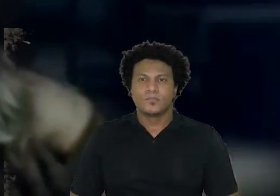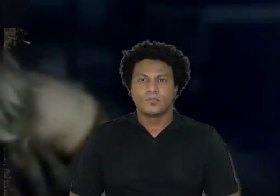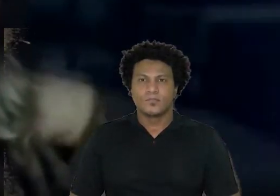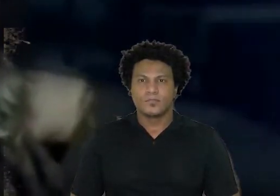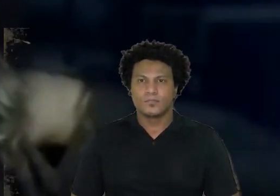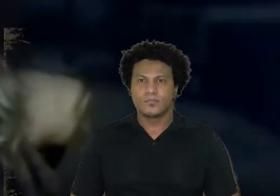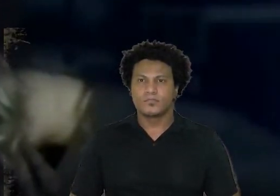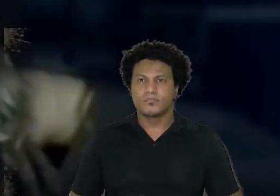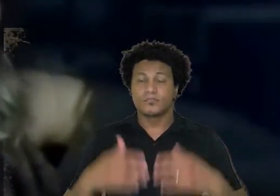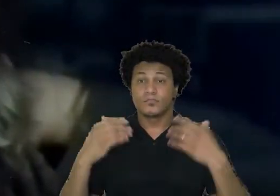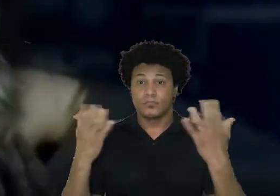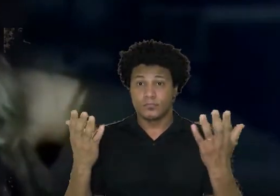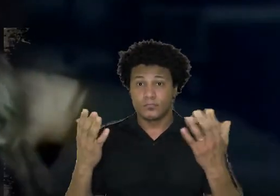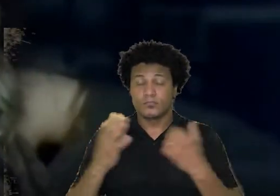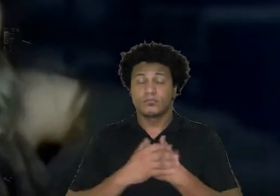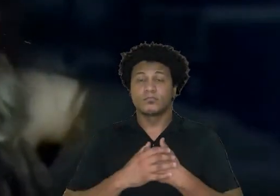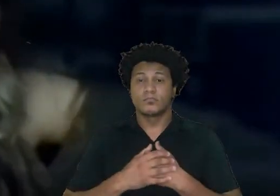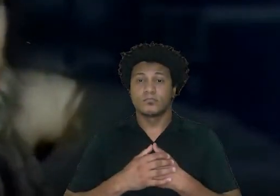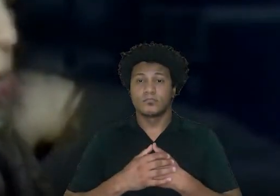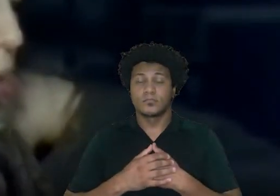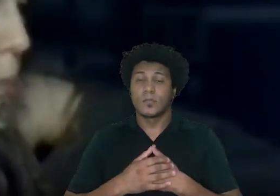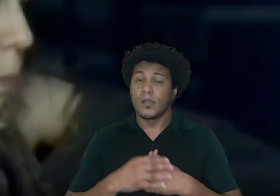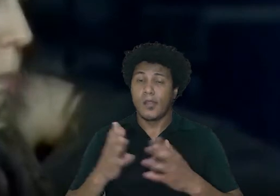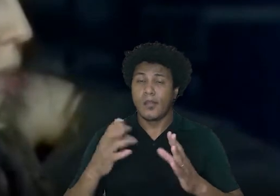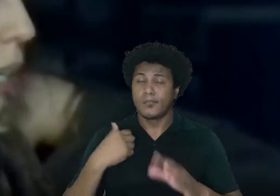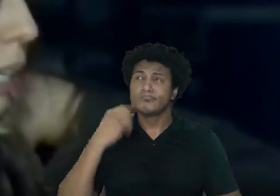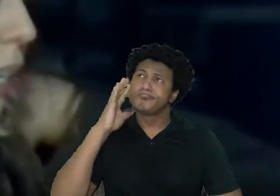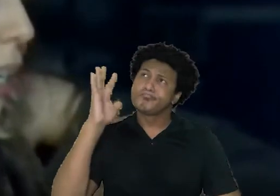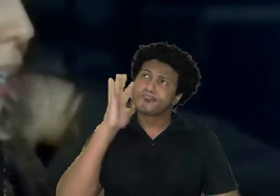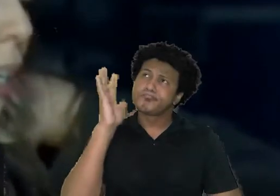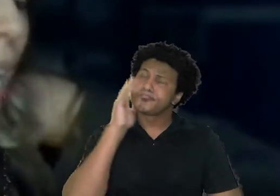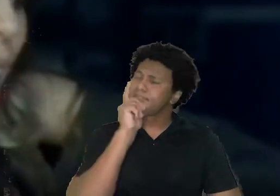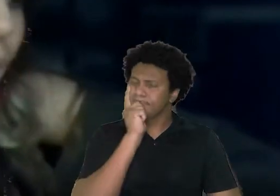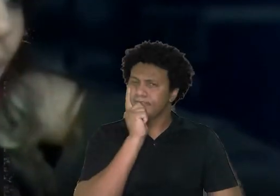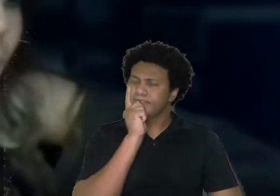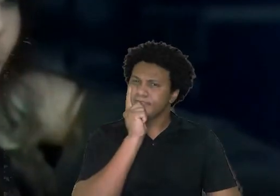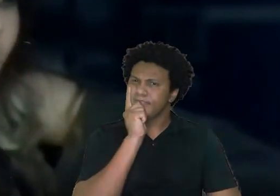É uma gafe, é vergonha alheia trabalhar sem consultoria. E